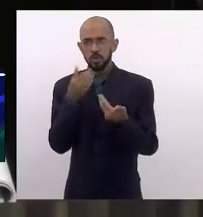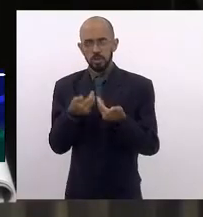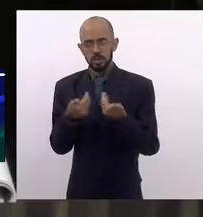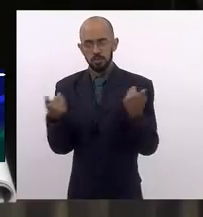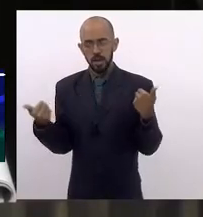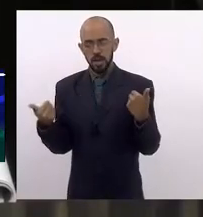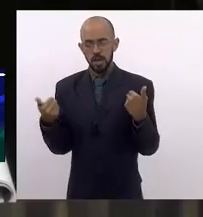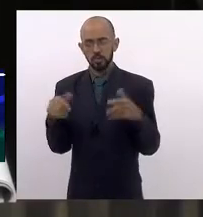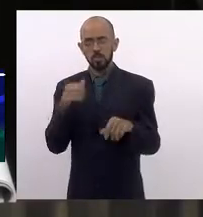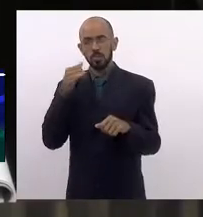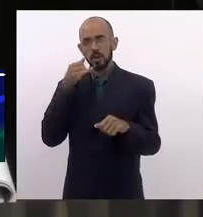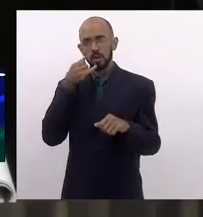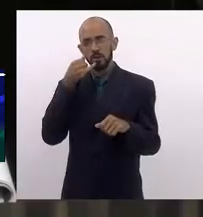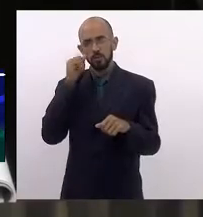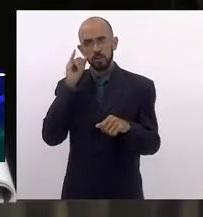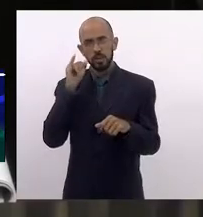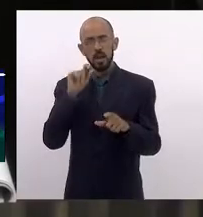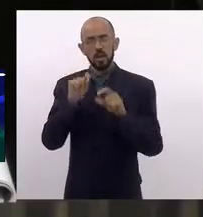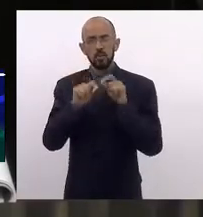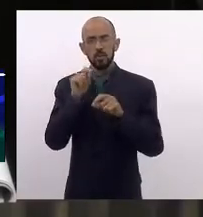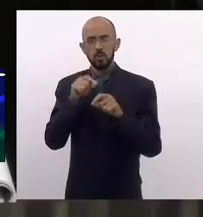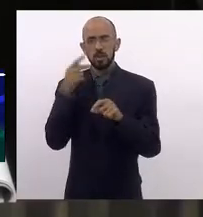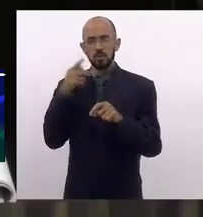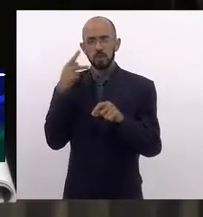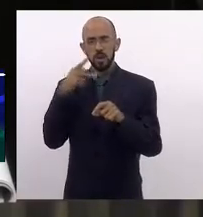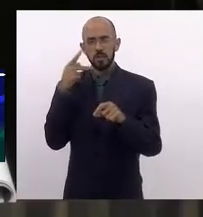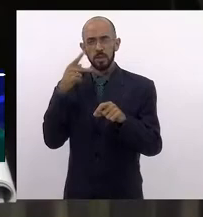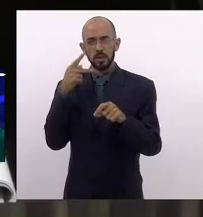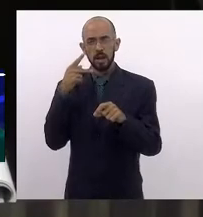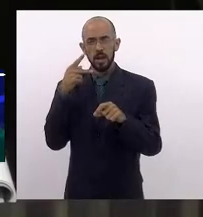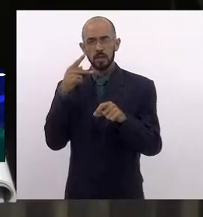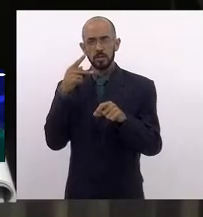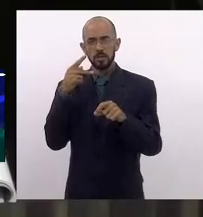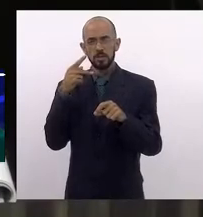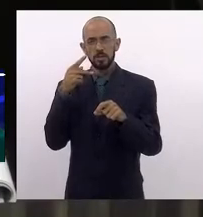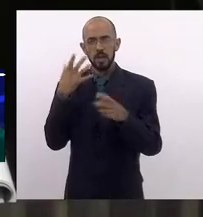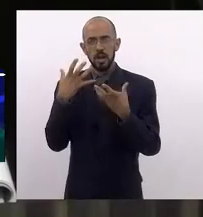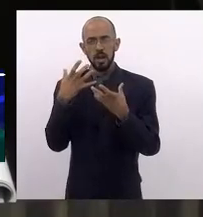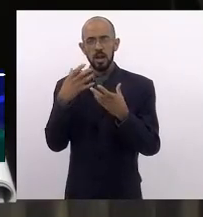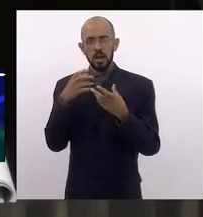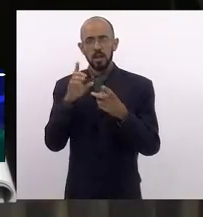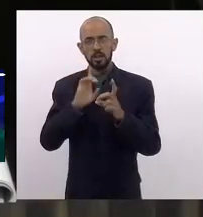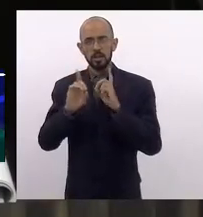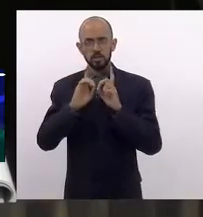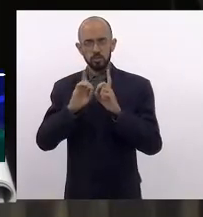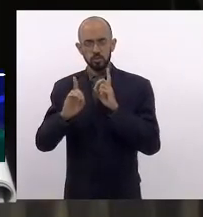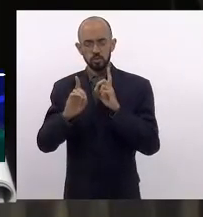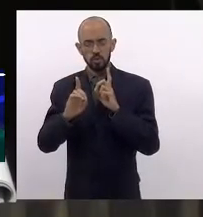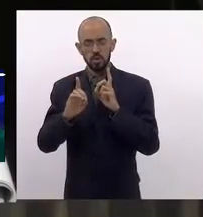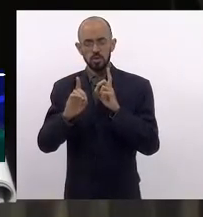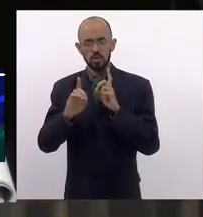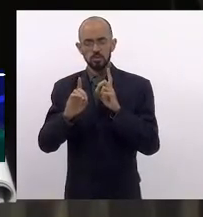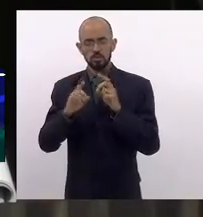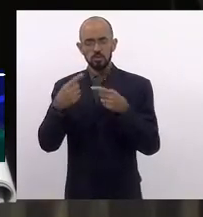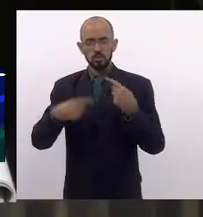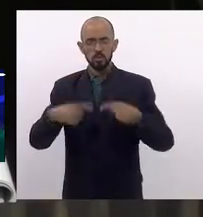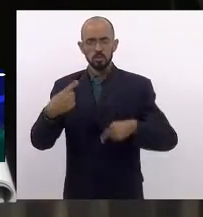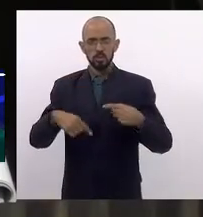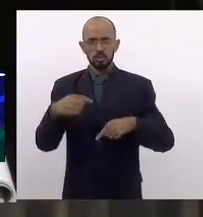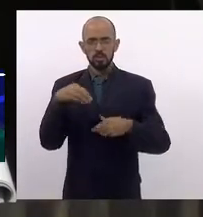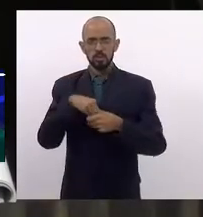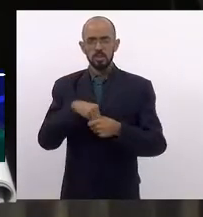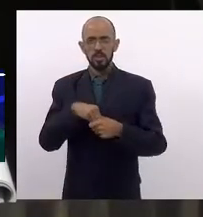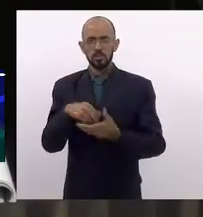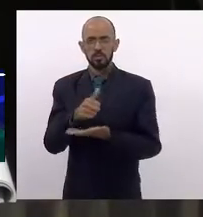essas contas para não deixar os nossos parlamentares da minha filha os critérios das discussões políticas dentro das suas bases